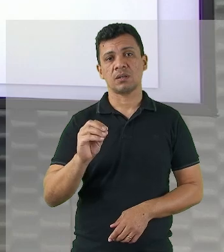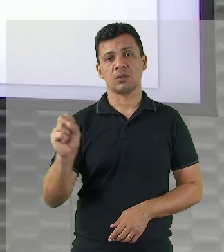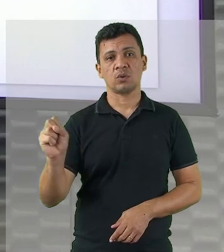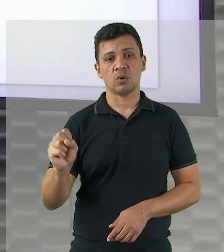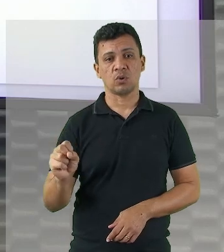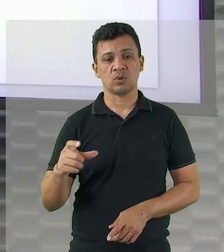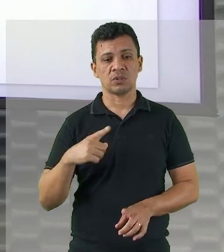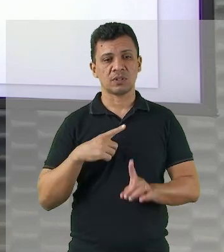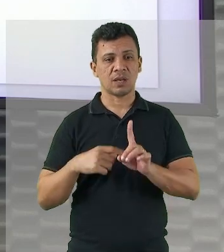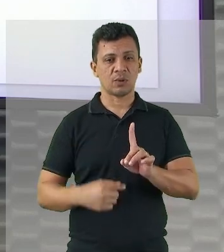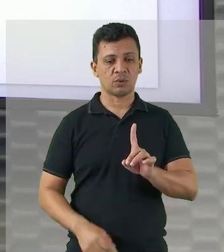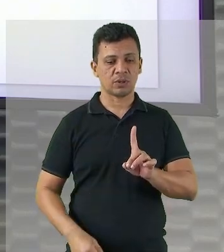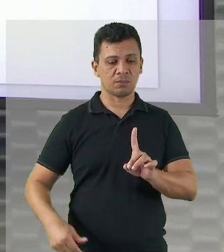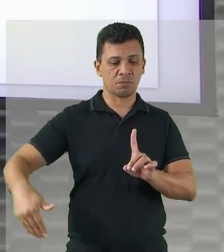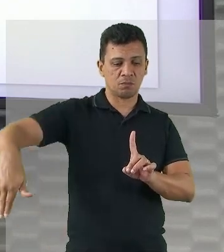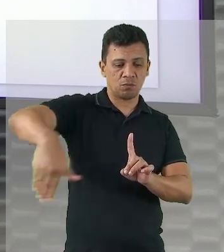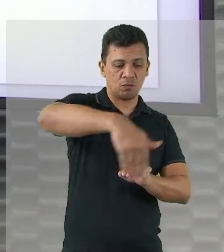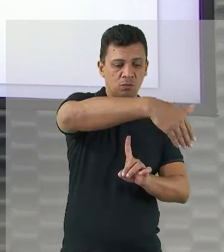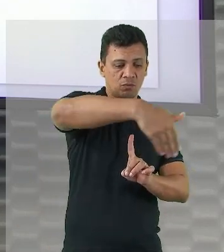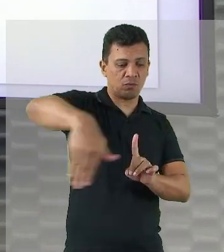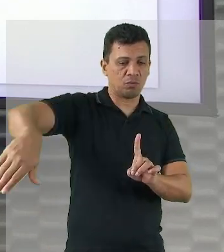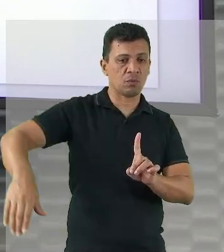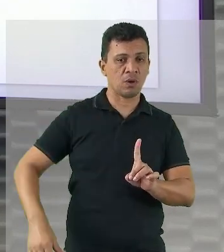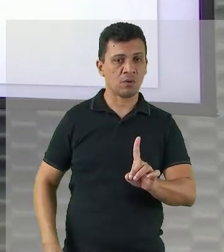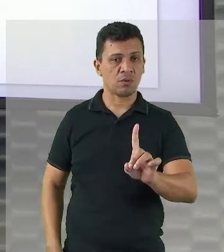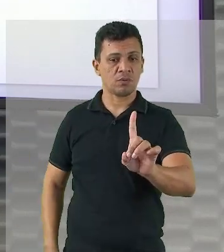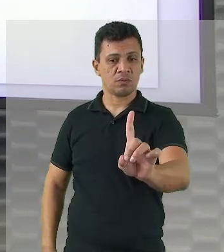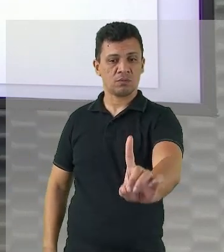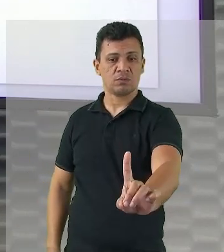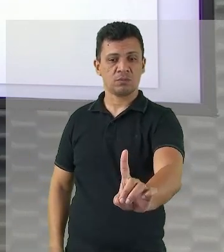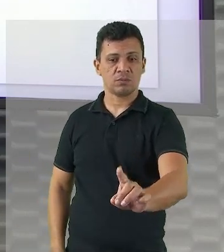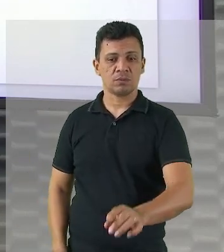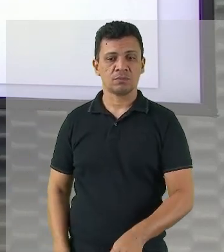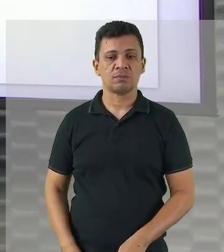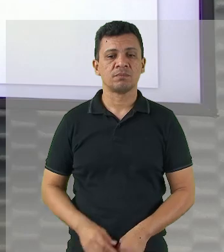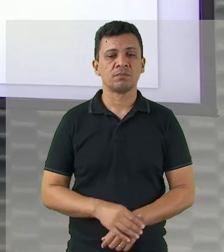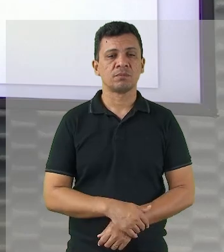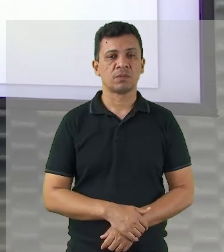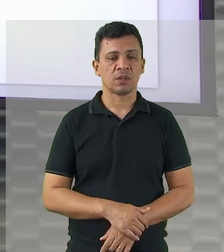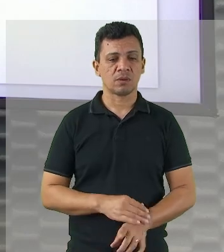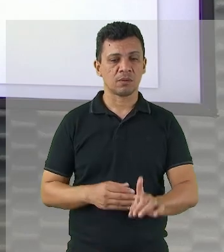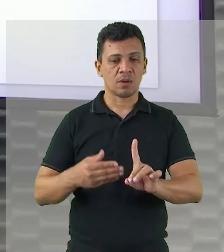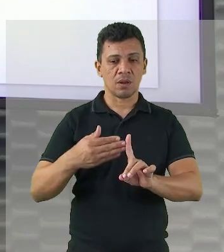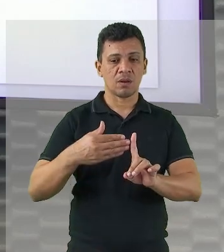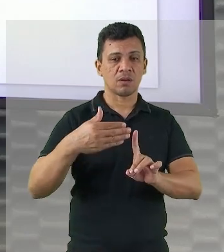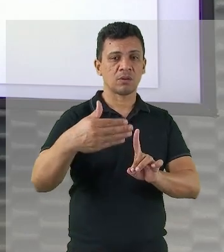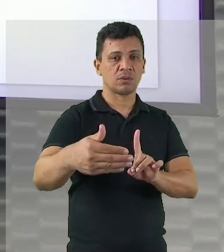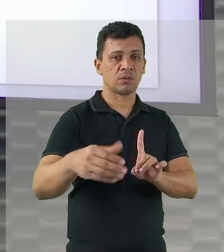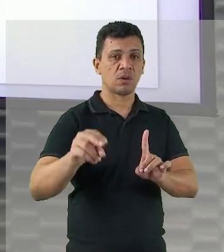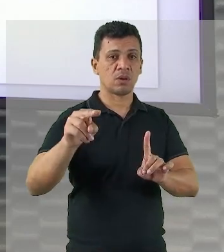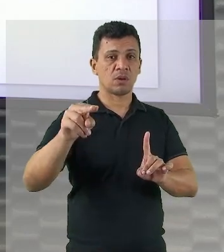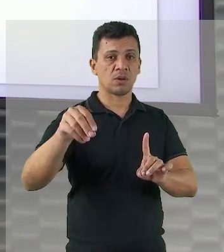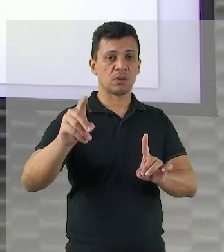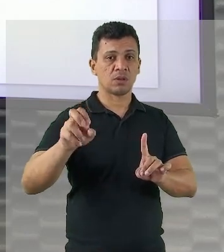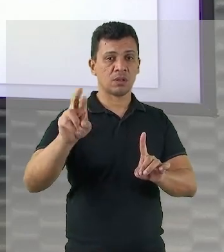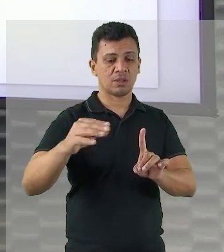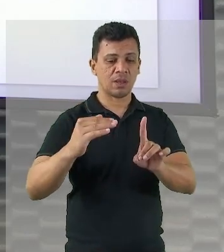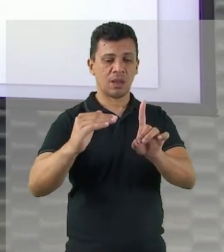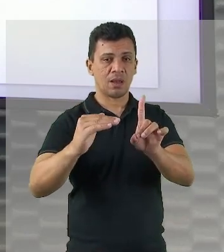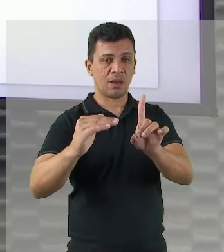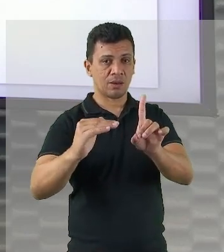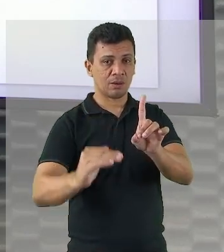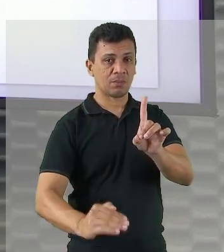de atravessar. In front of é o em frente de, under, abaixo, tá bom?